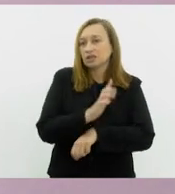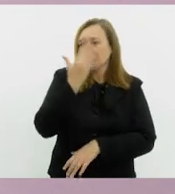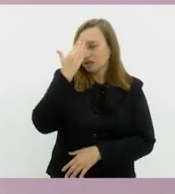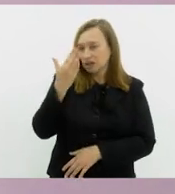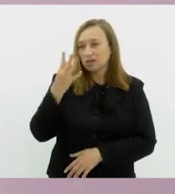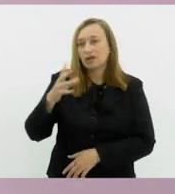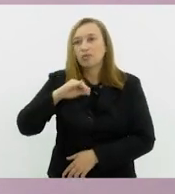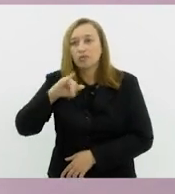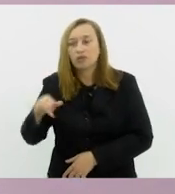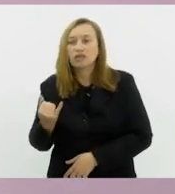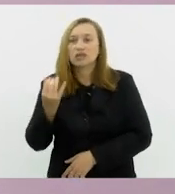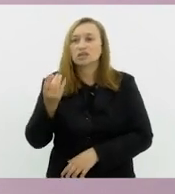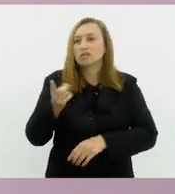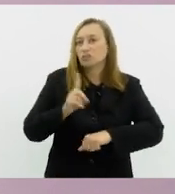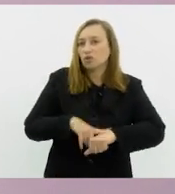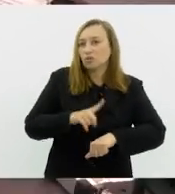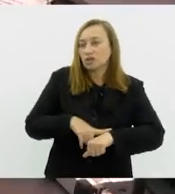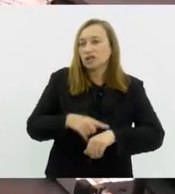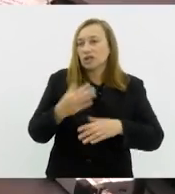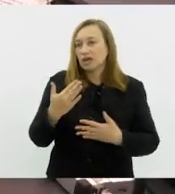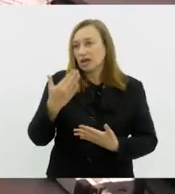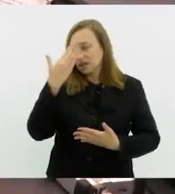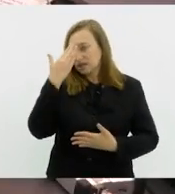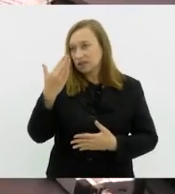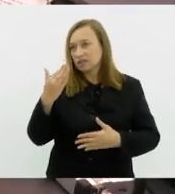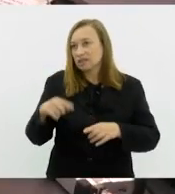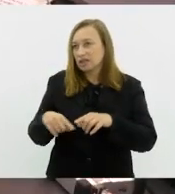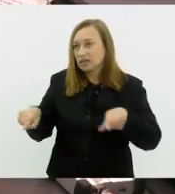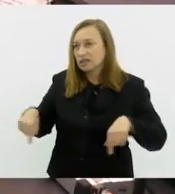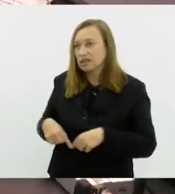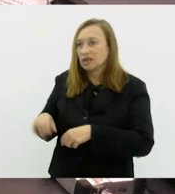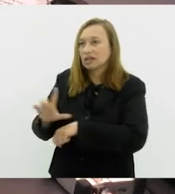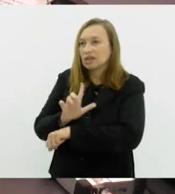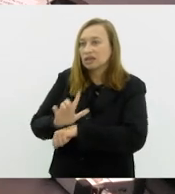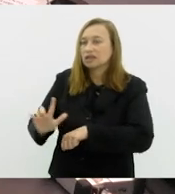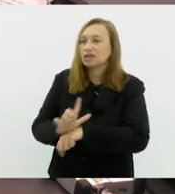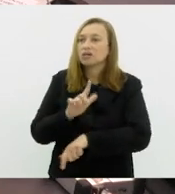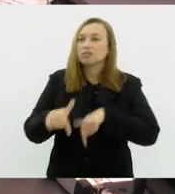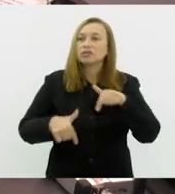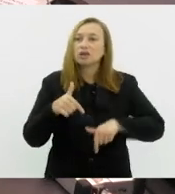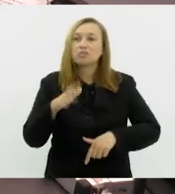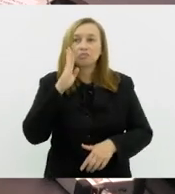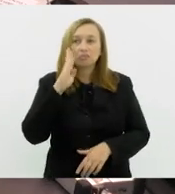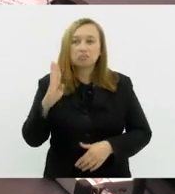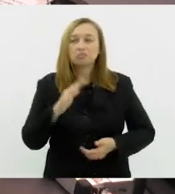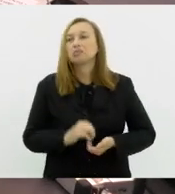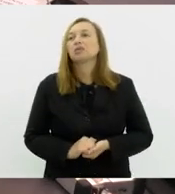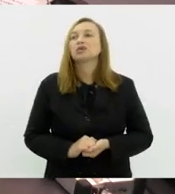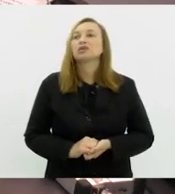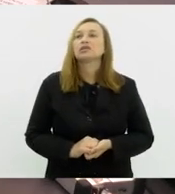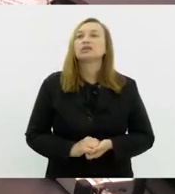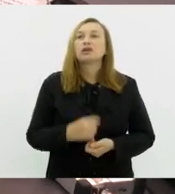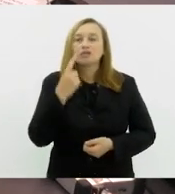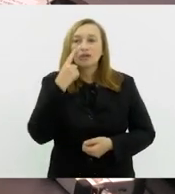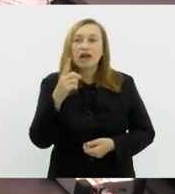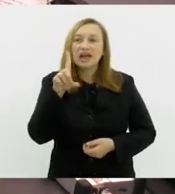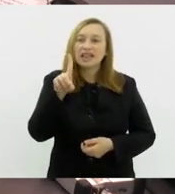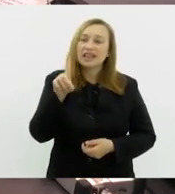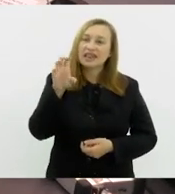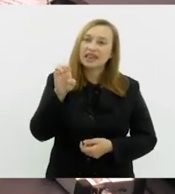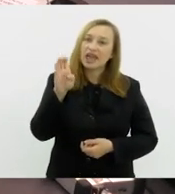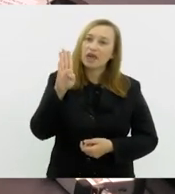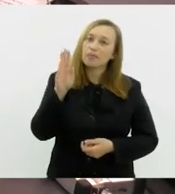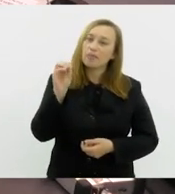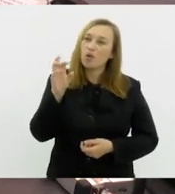aproveitar esse momento para agradecer a equipe da Sala Lilás, que tem feito um trabalho fundamental. Vejo aqui a Débora, a